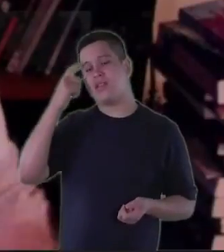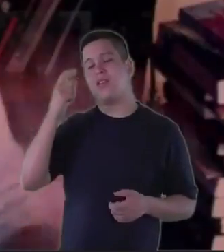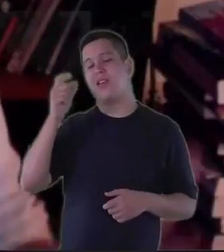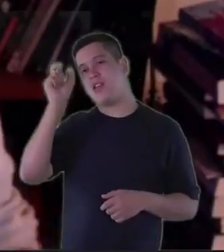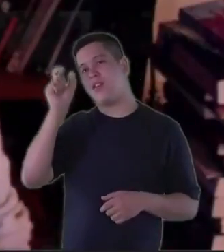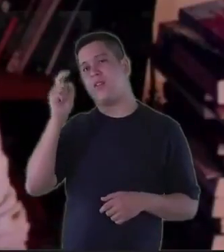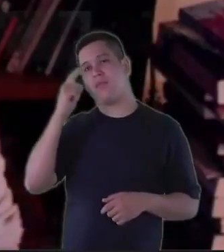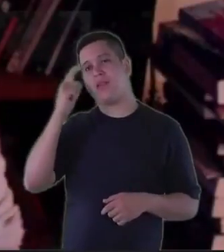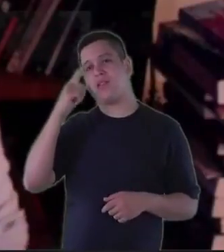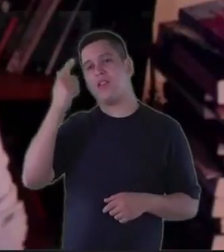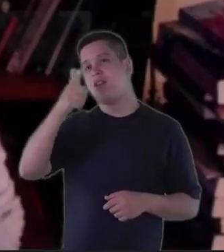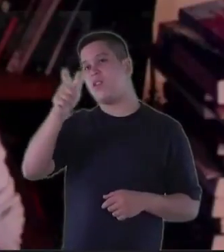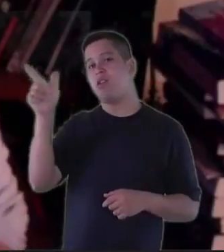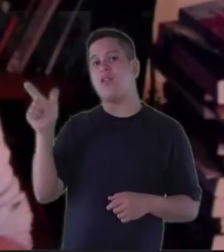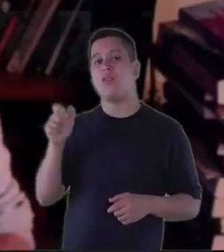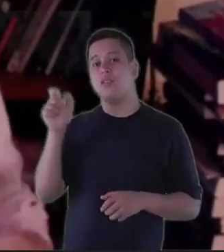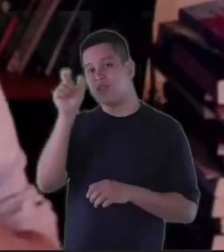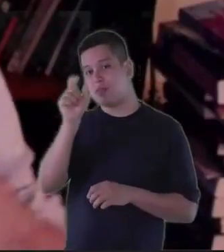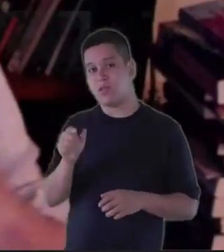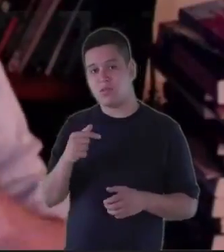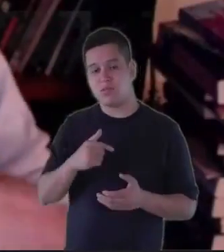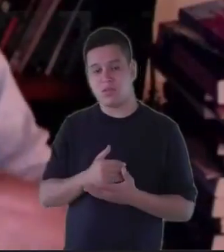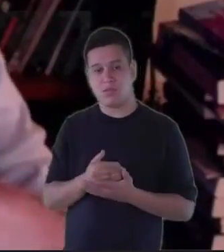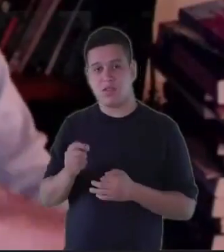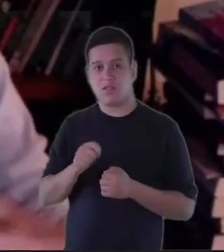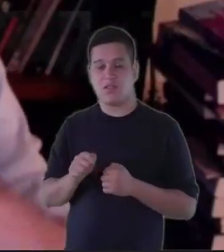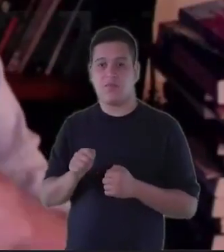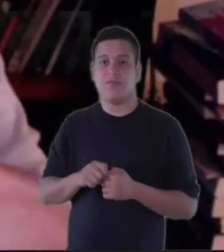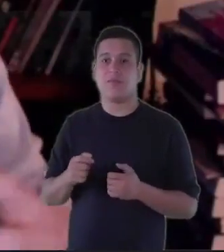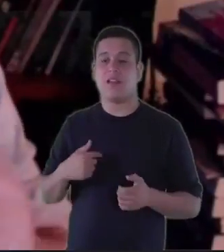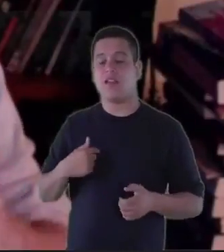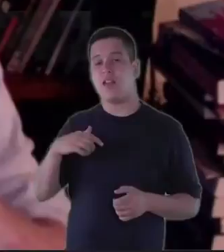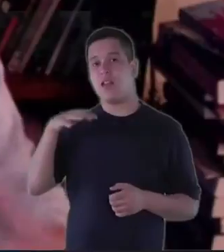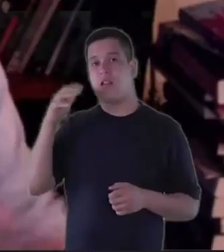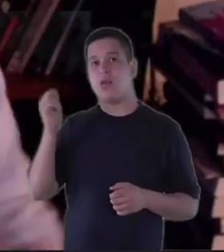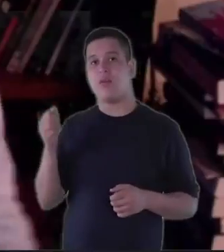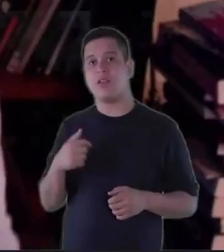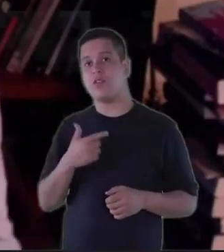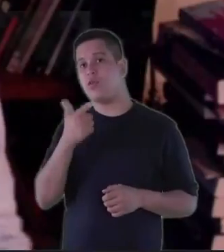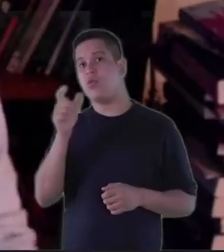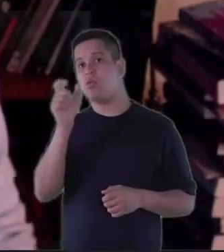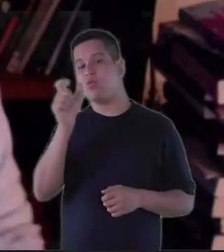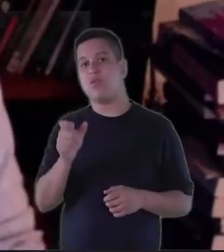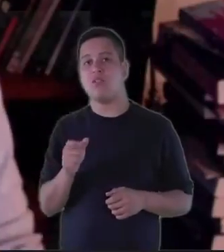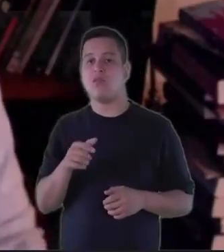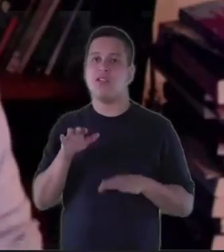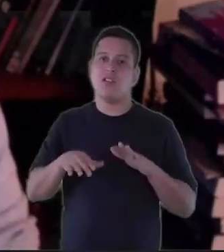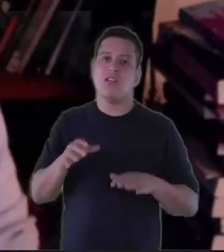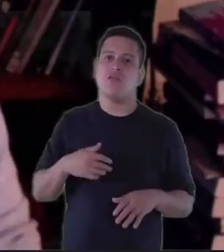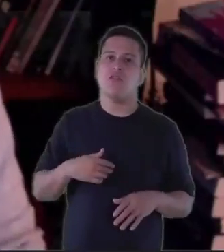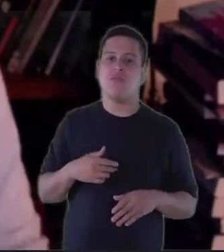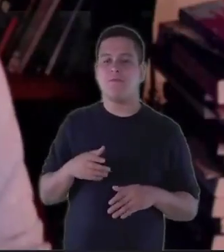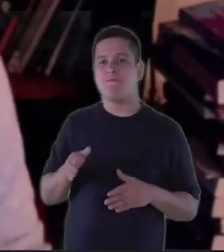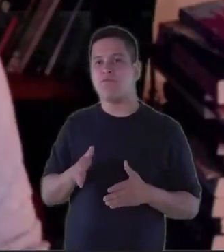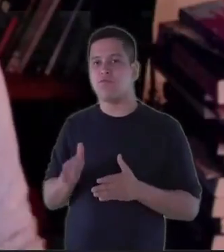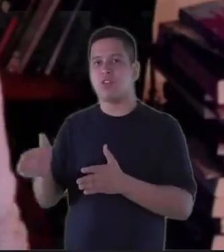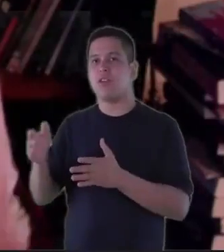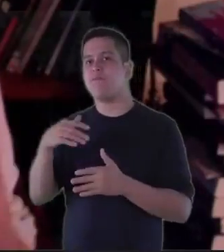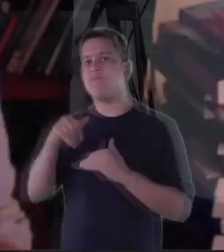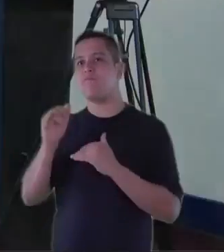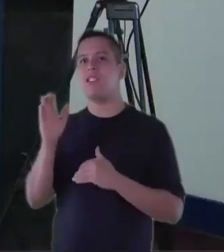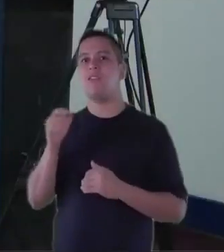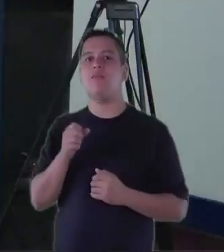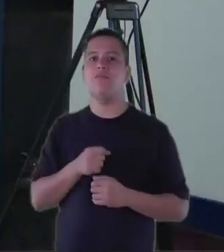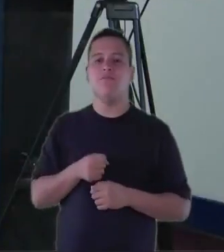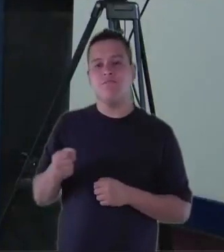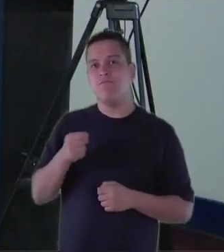a indicar ele para outros escritores. Achei que um viés assim mais jornalístico daria mais certo e tal. E estava assim